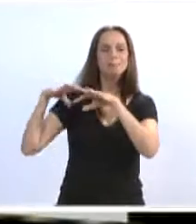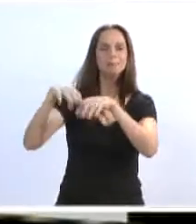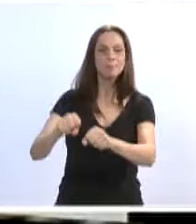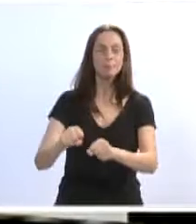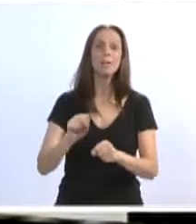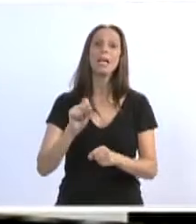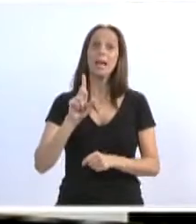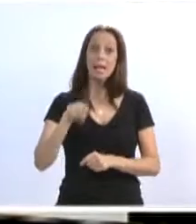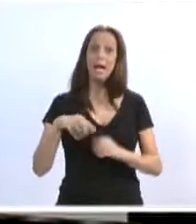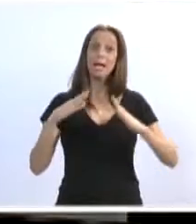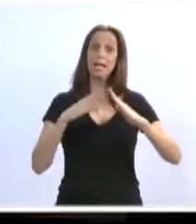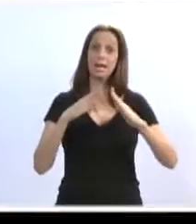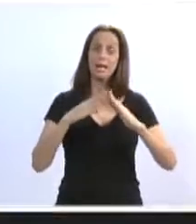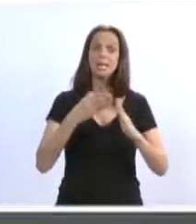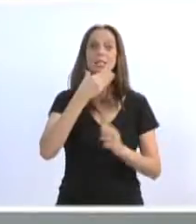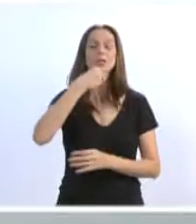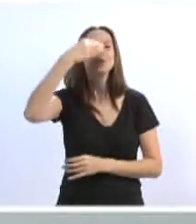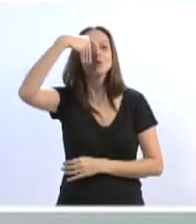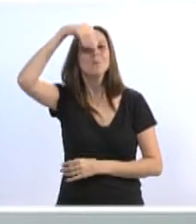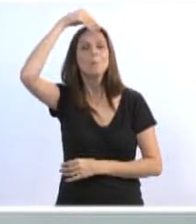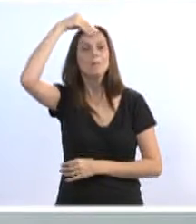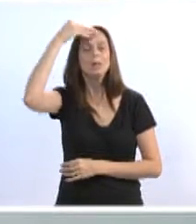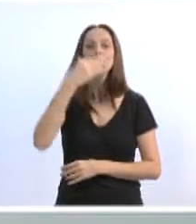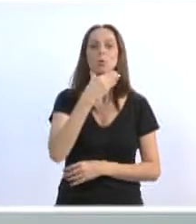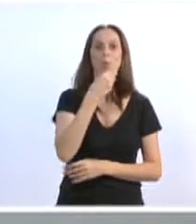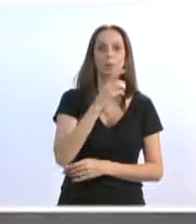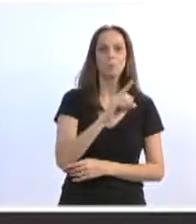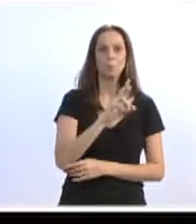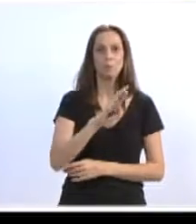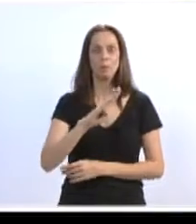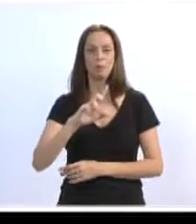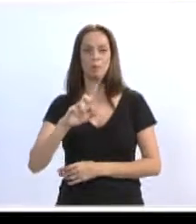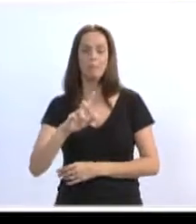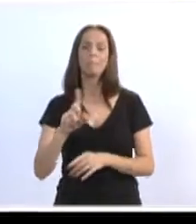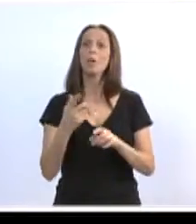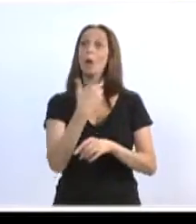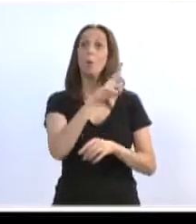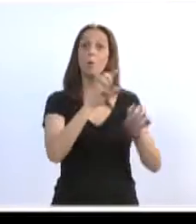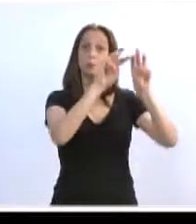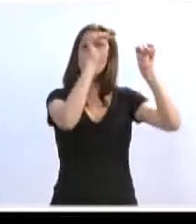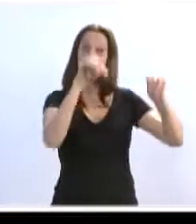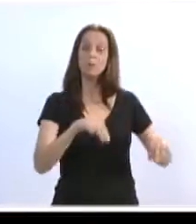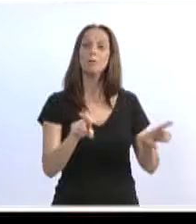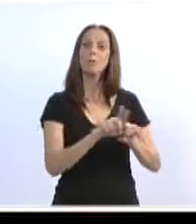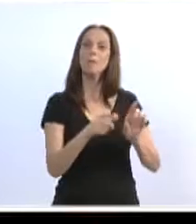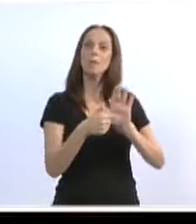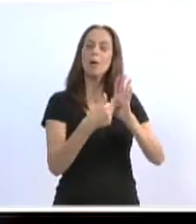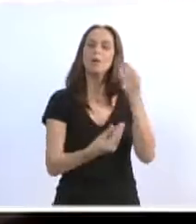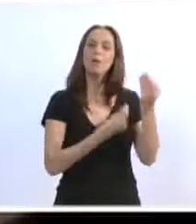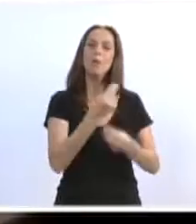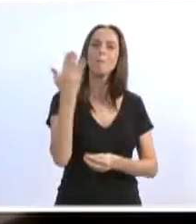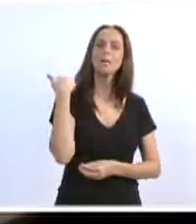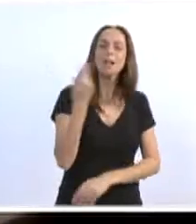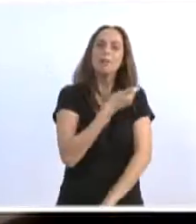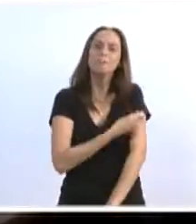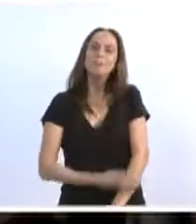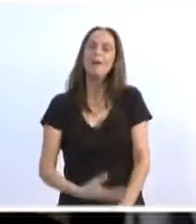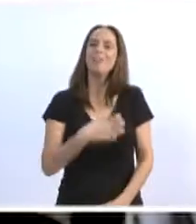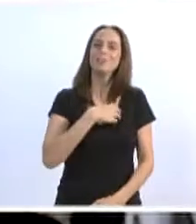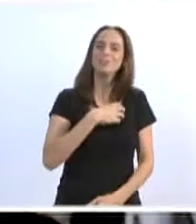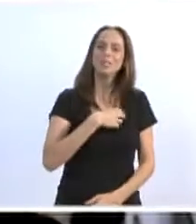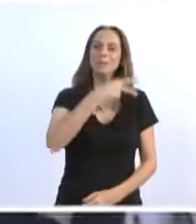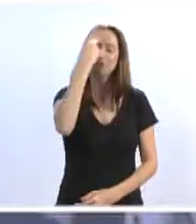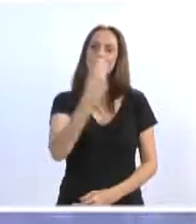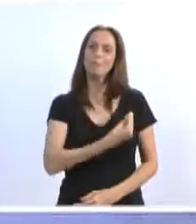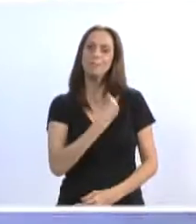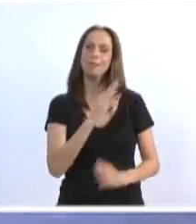Dr. Blumenau, fundador da cidade. Este outro museu mostra um pouco dos hábitos e costumes das primeiras pessoas que viveram em Blumenau.